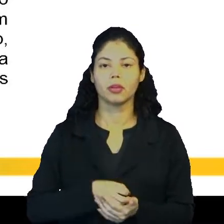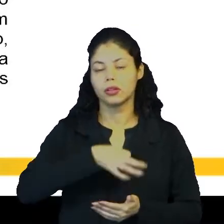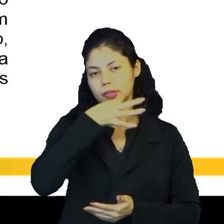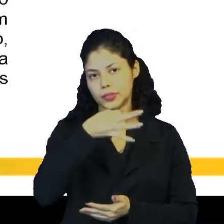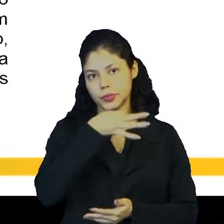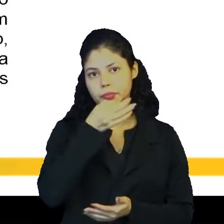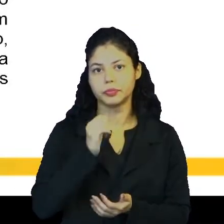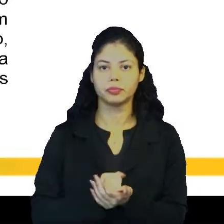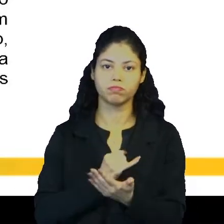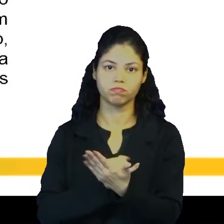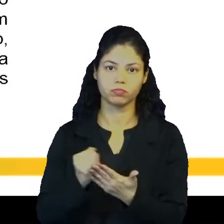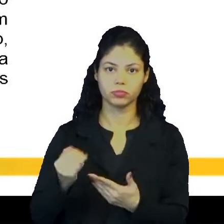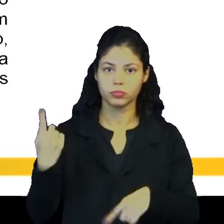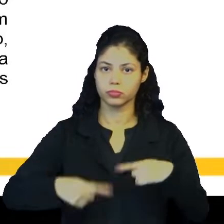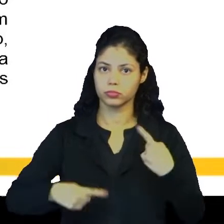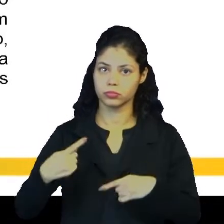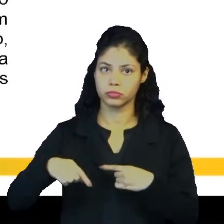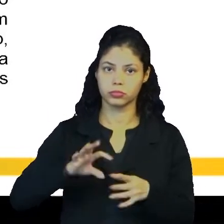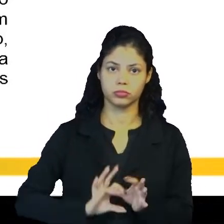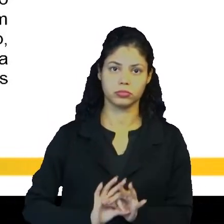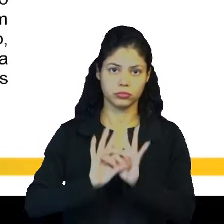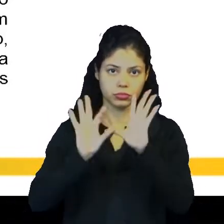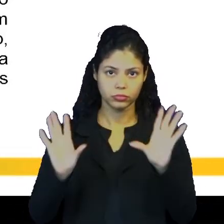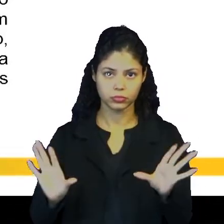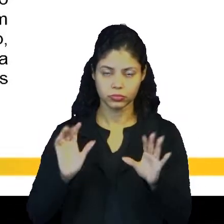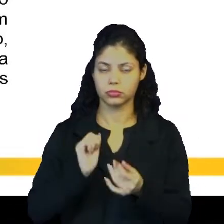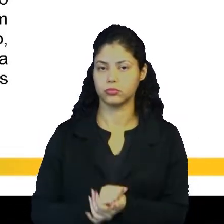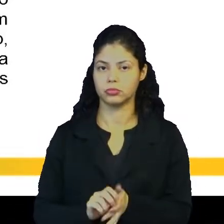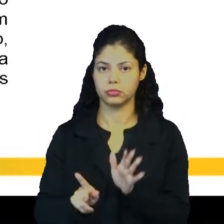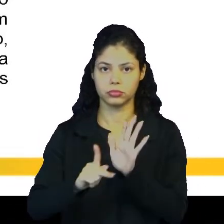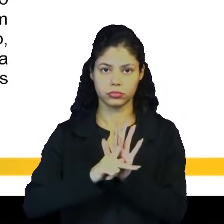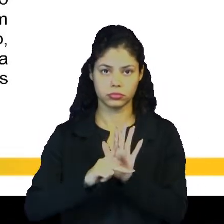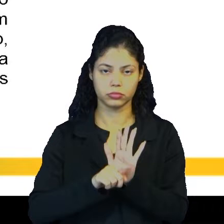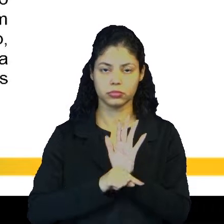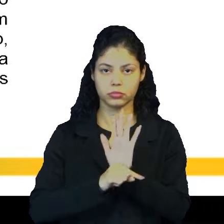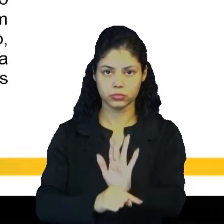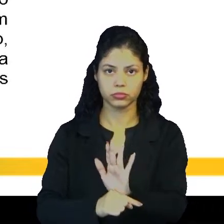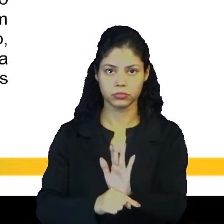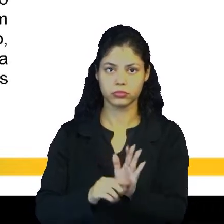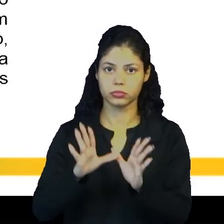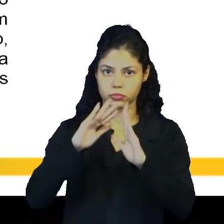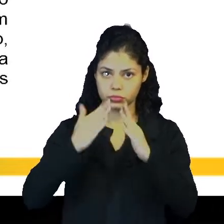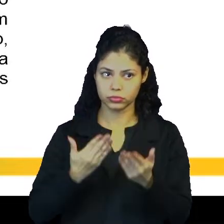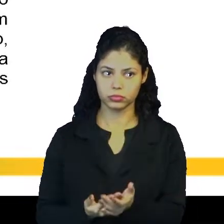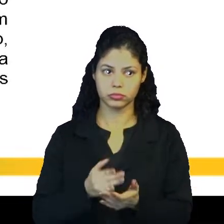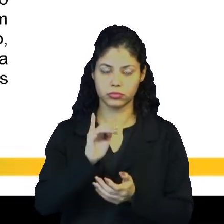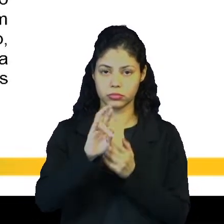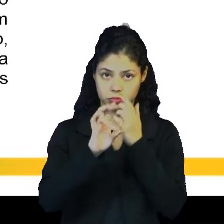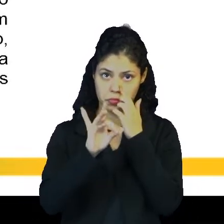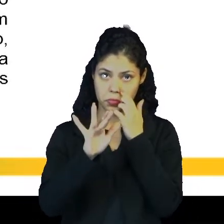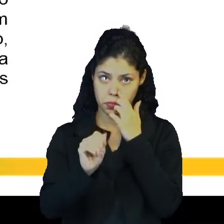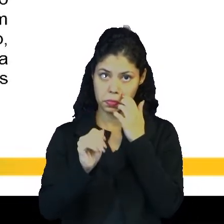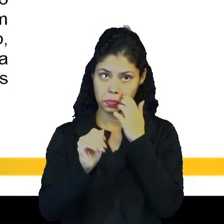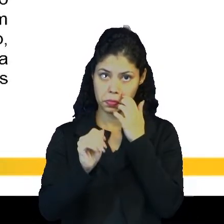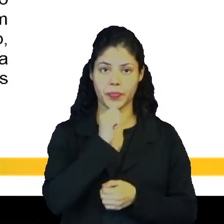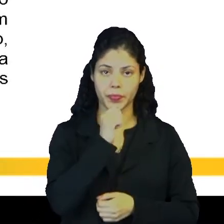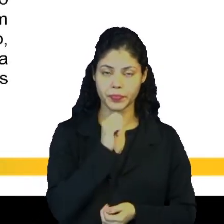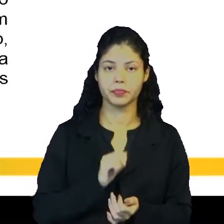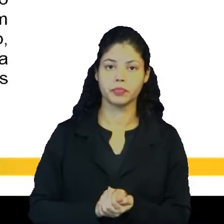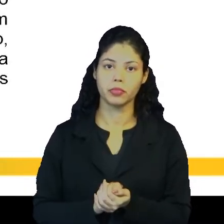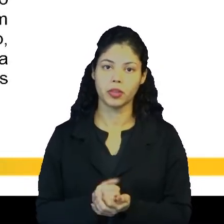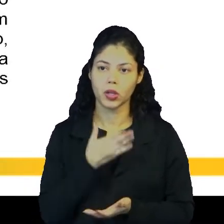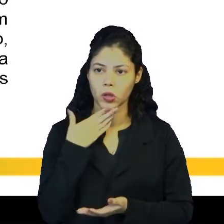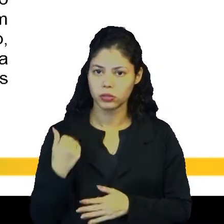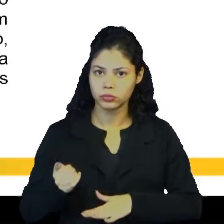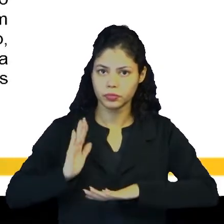por introduzir políticas neoliberais, provenientes ali da escola de Chicago, que acabou modernizando a economia